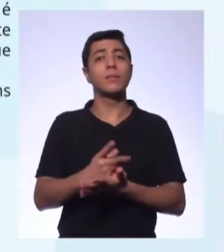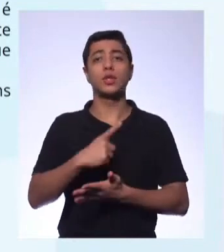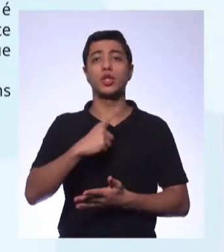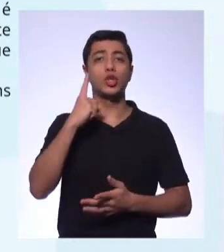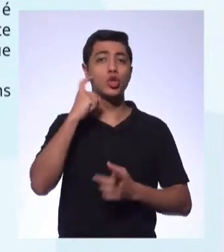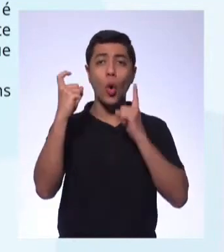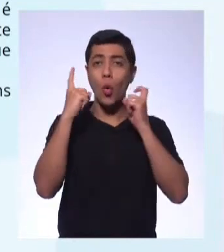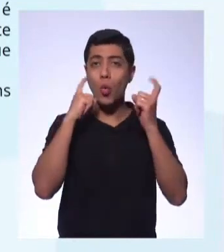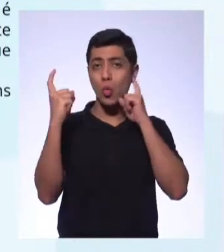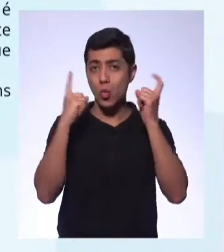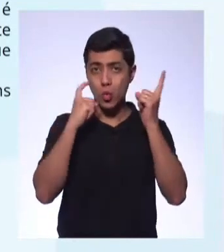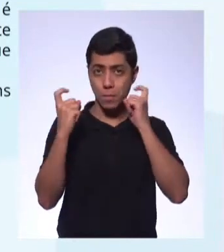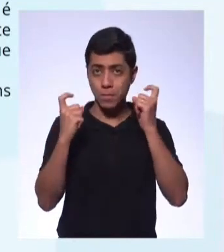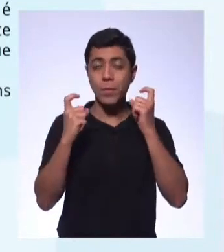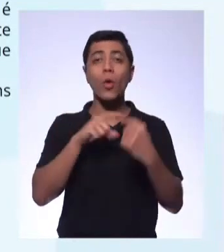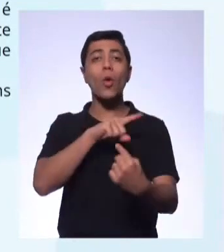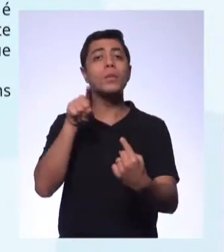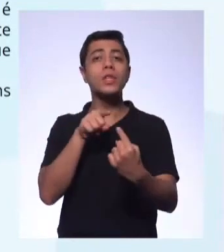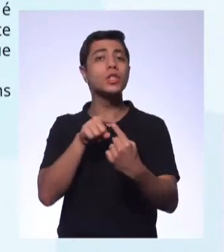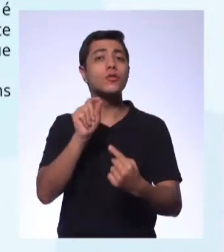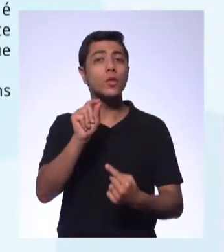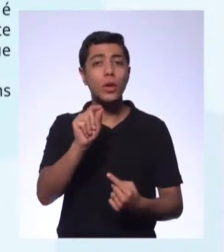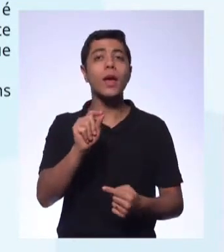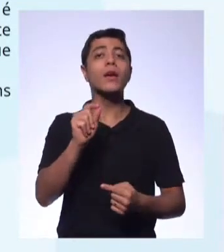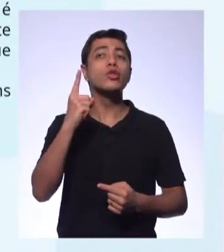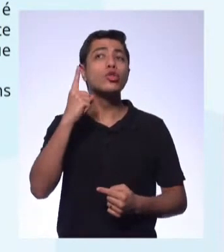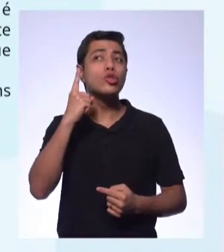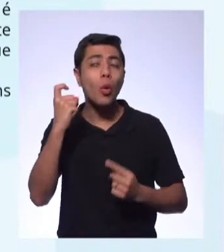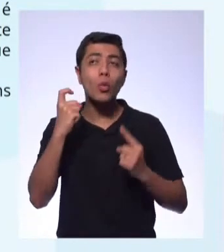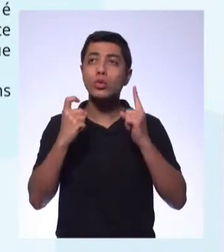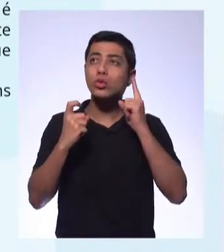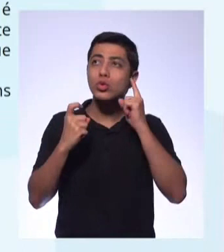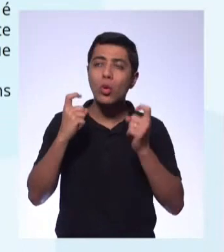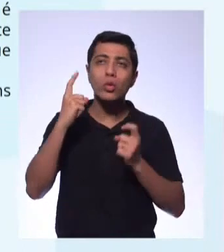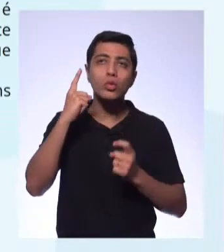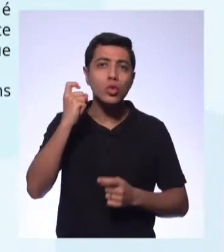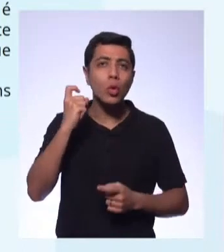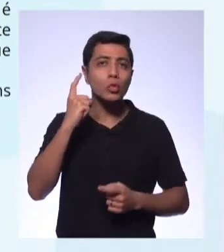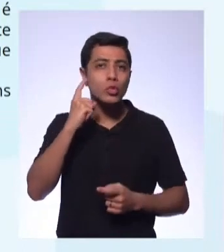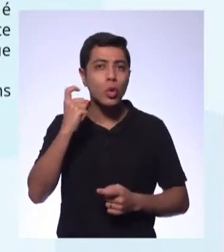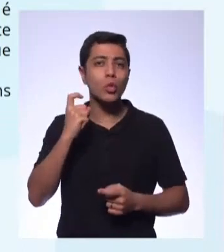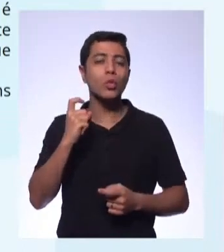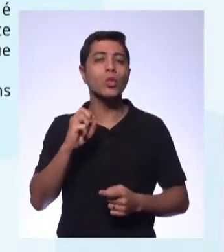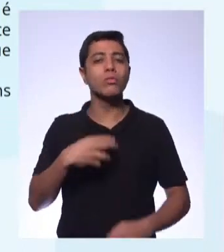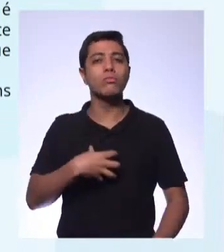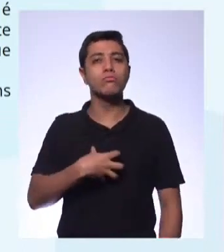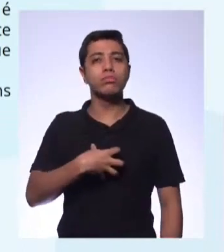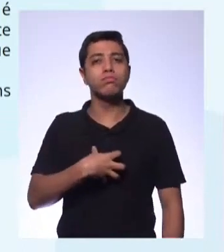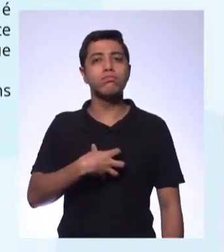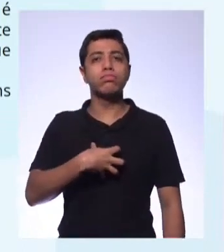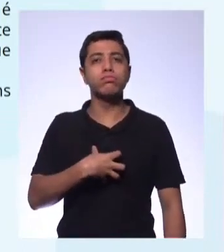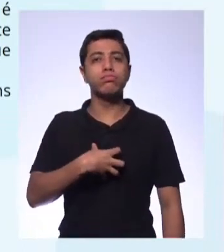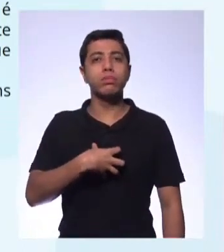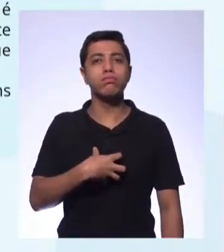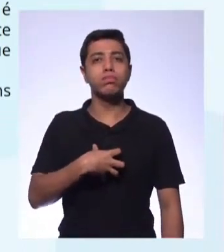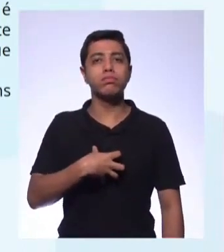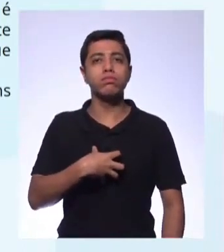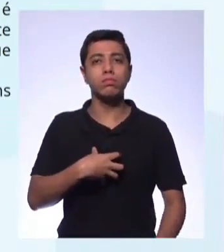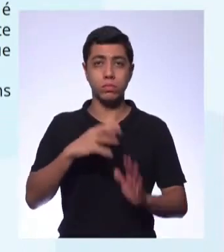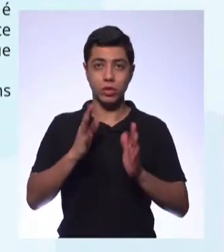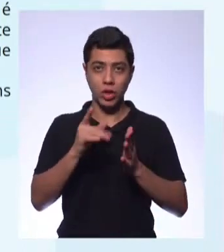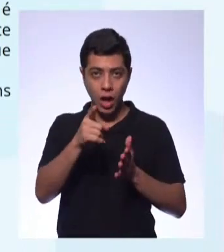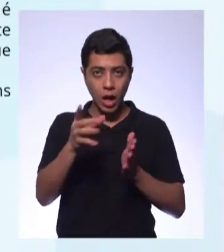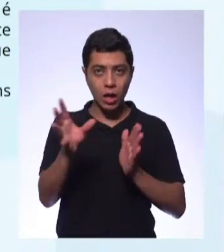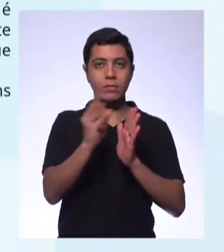então, registre os diferentes tipos de sons que juntos podem fazer parte de uma composição musical. Então, na verdade, você vai pegar todos esses sons que você já